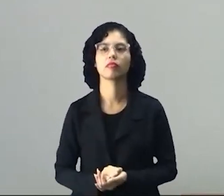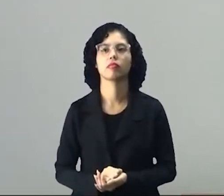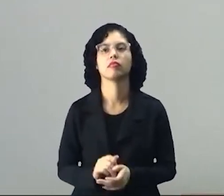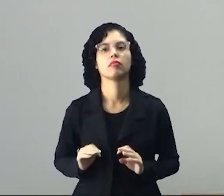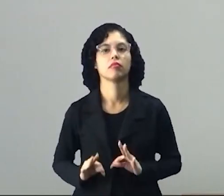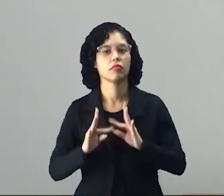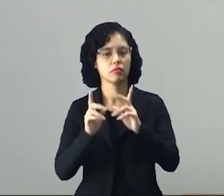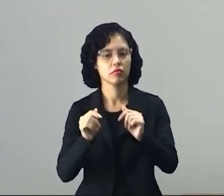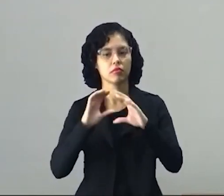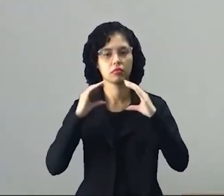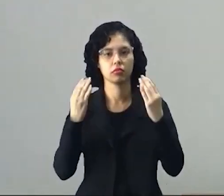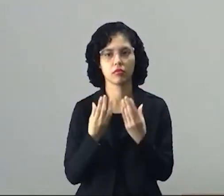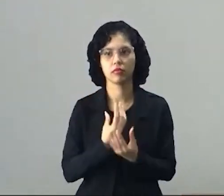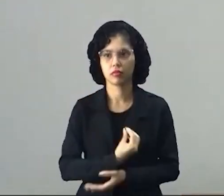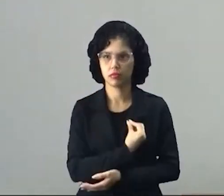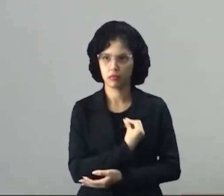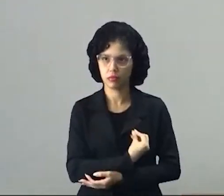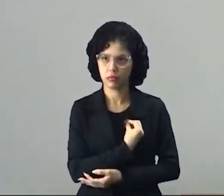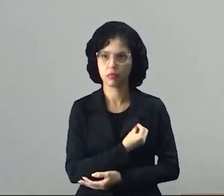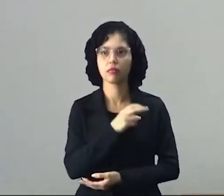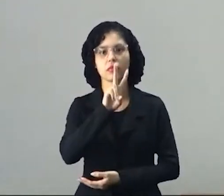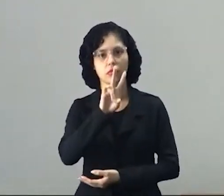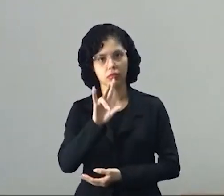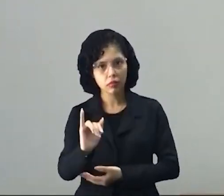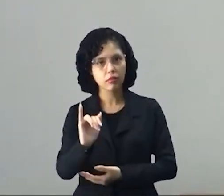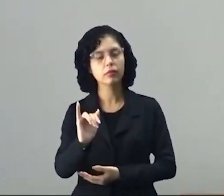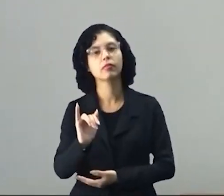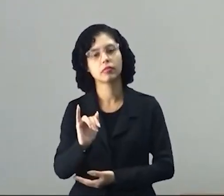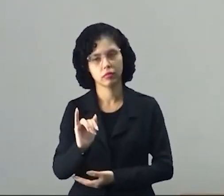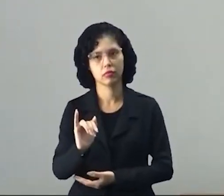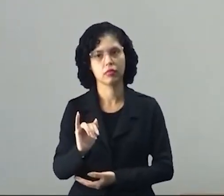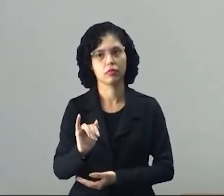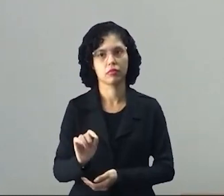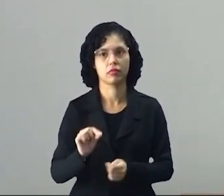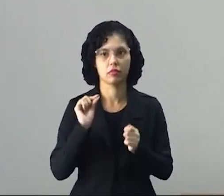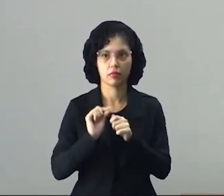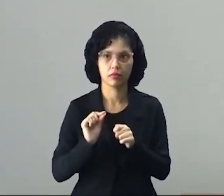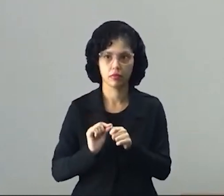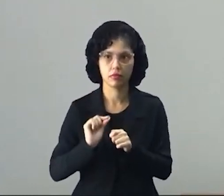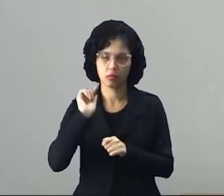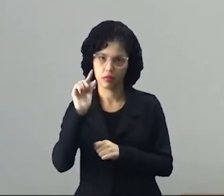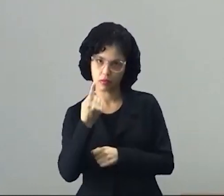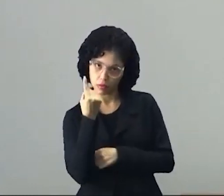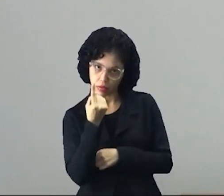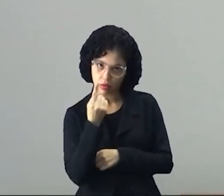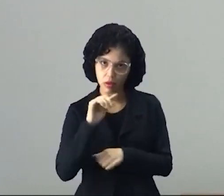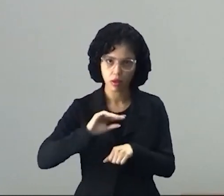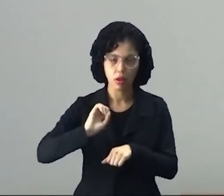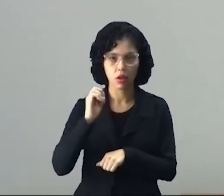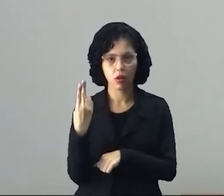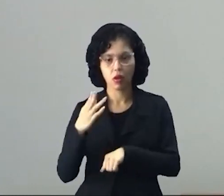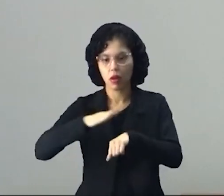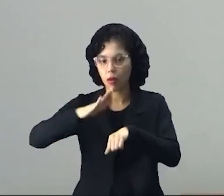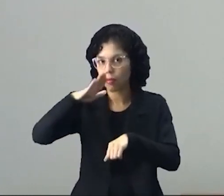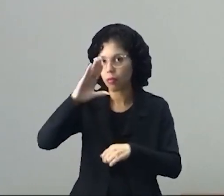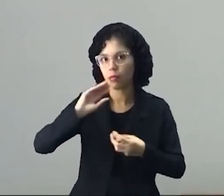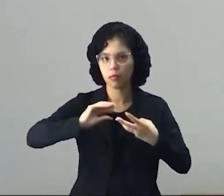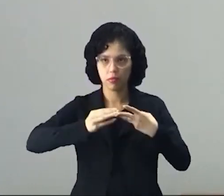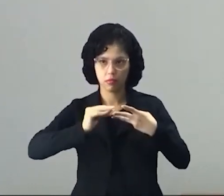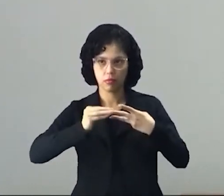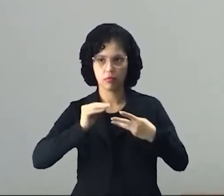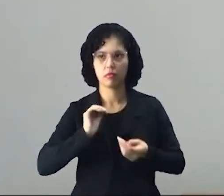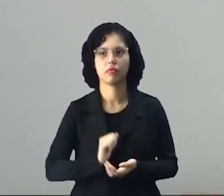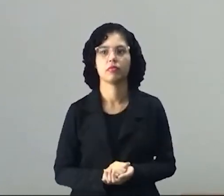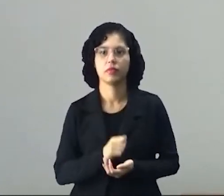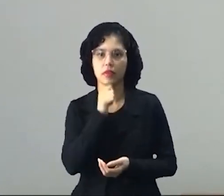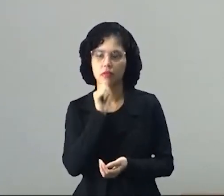que todo ser vivo vai ser formado ou por uma ou por mais tipos celulares.